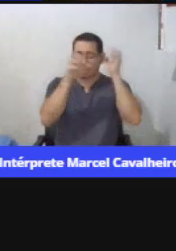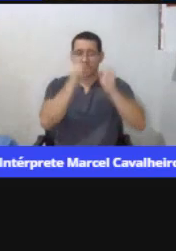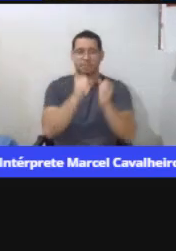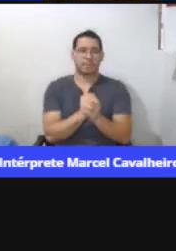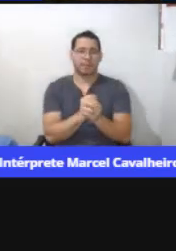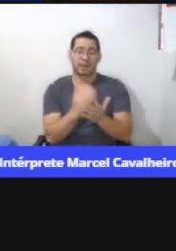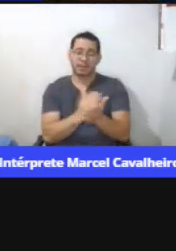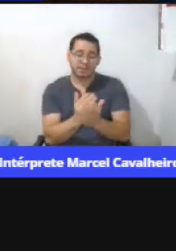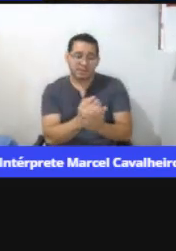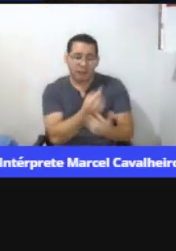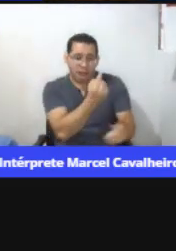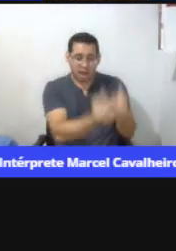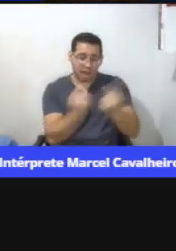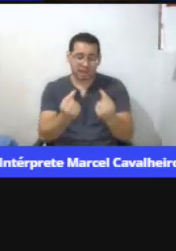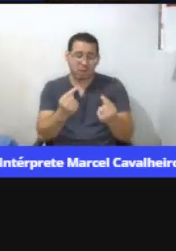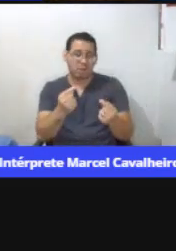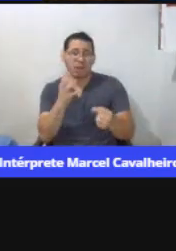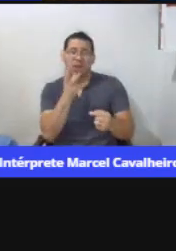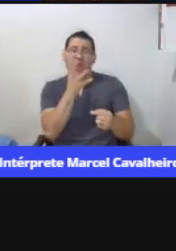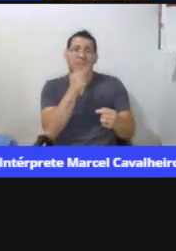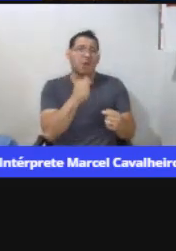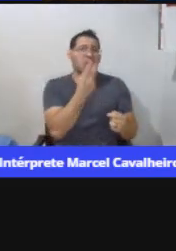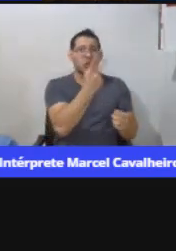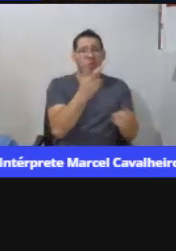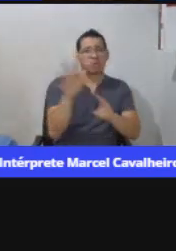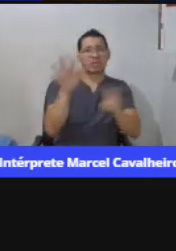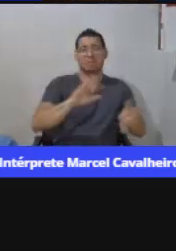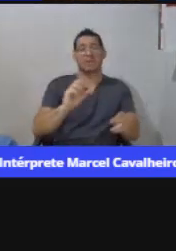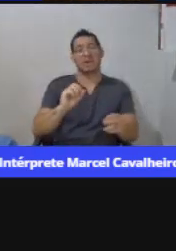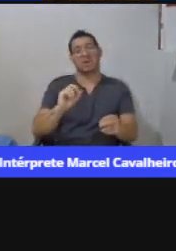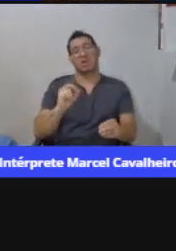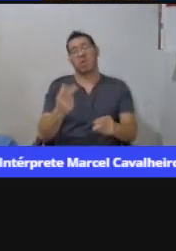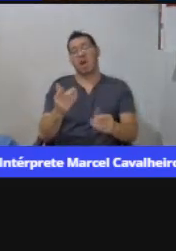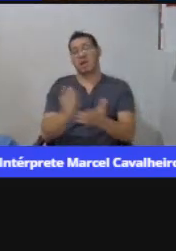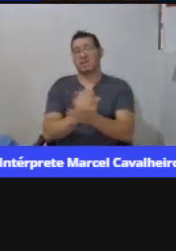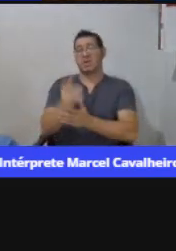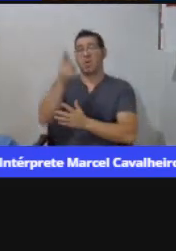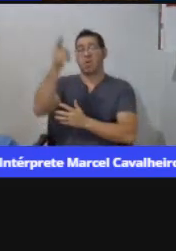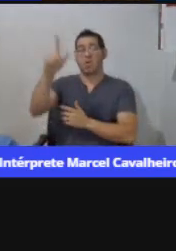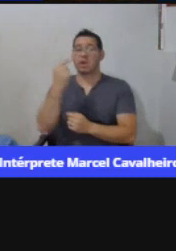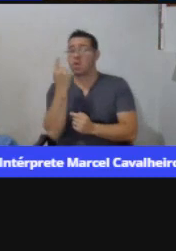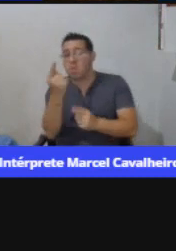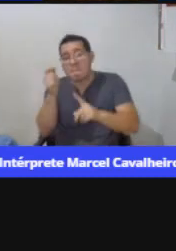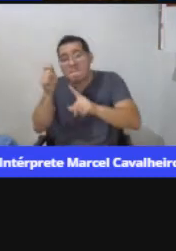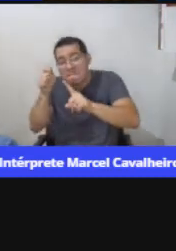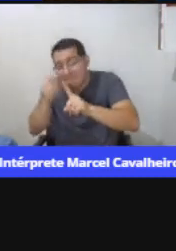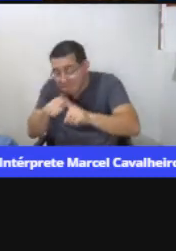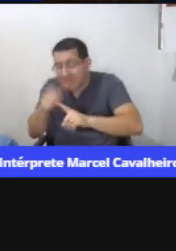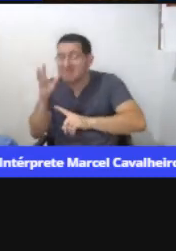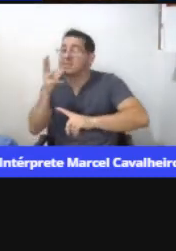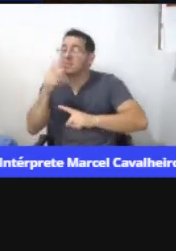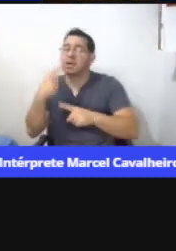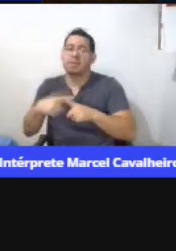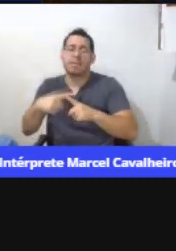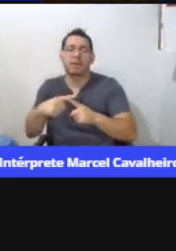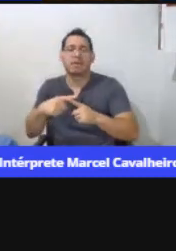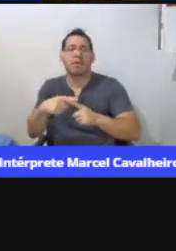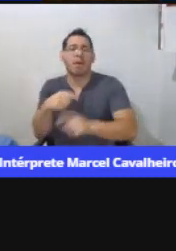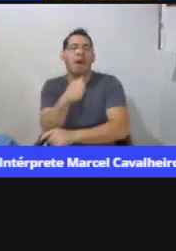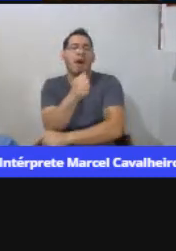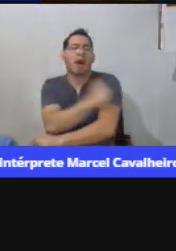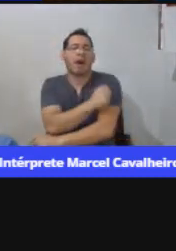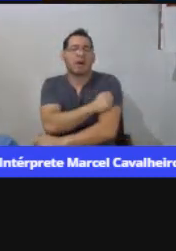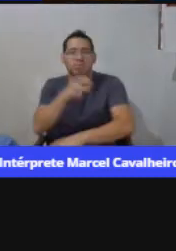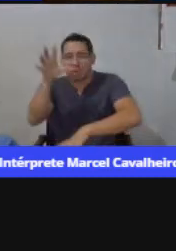2 semanas, ou enquanto outra demora 1 mês para a gente conseguir trabalhar os conceitos para que ele consiga desenvolver. Então, o que